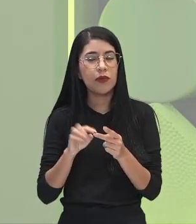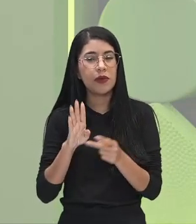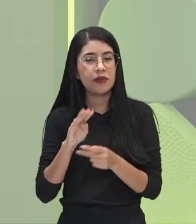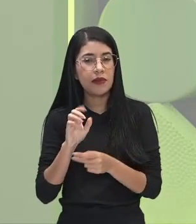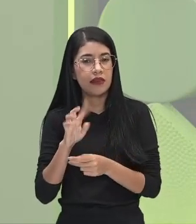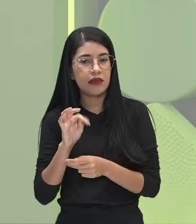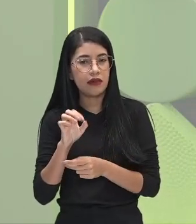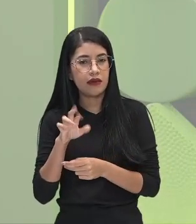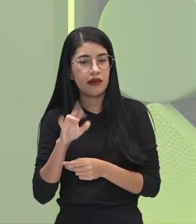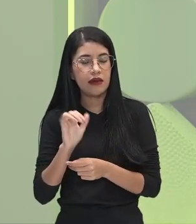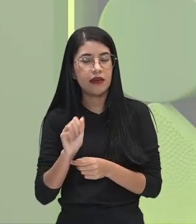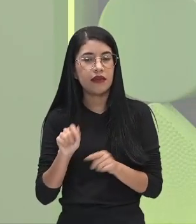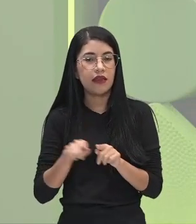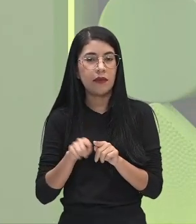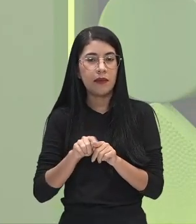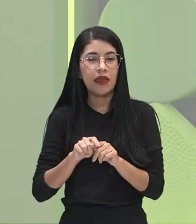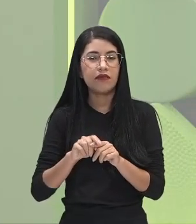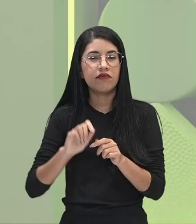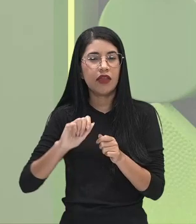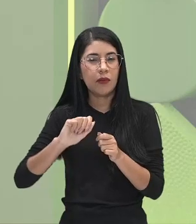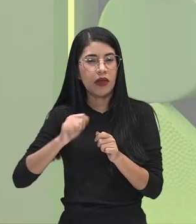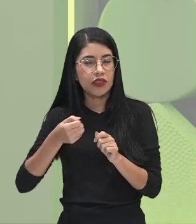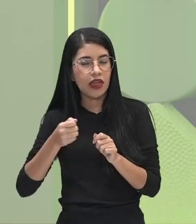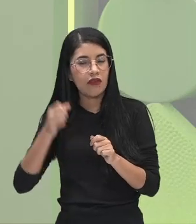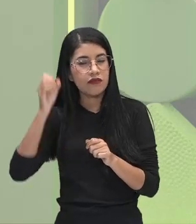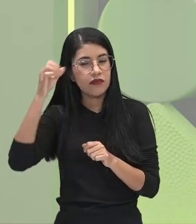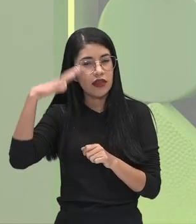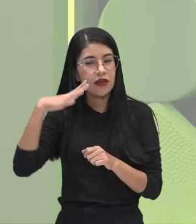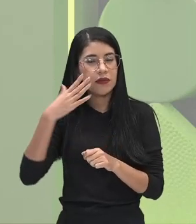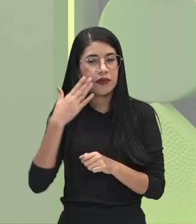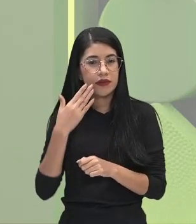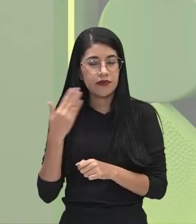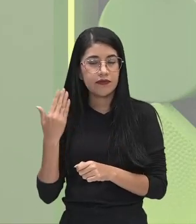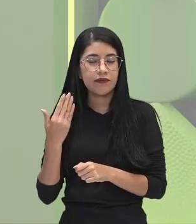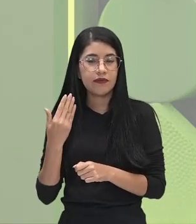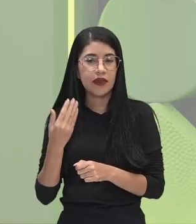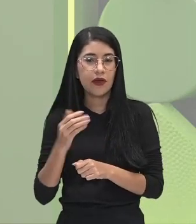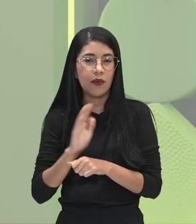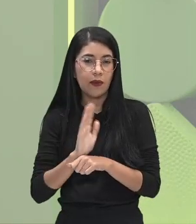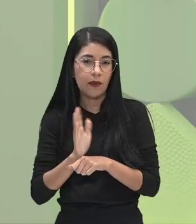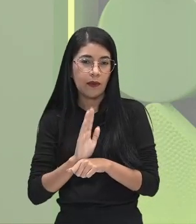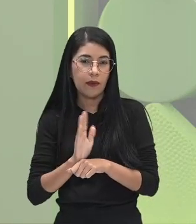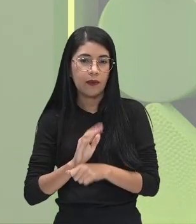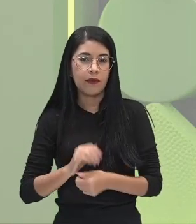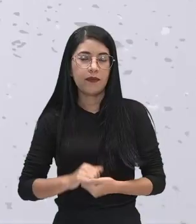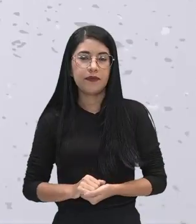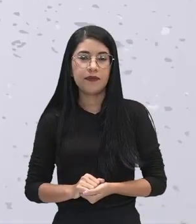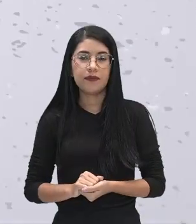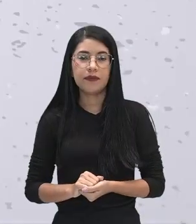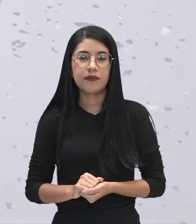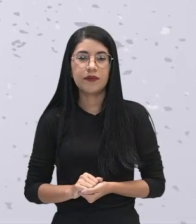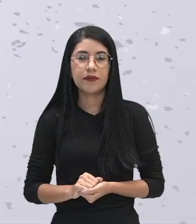certo? Tem uma chave, tem uma lâmpada, e aí a gente vai ver a corrente elétrica em ação. Vamos lá.